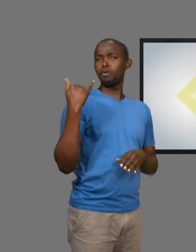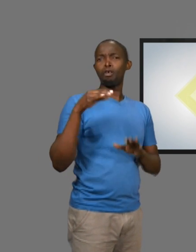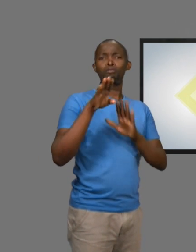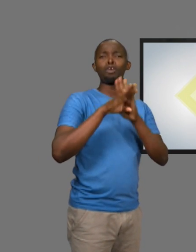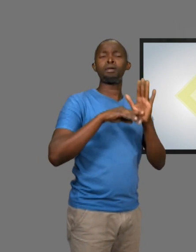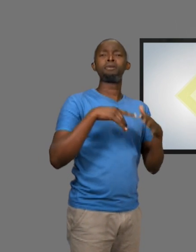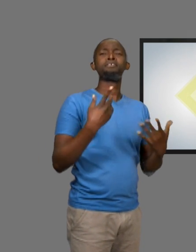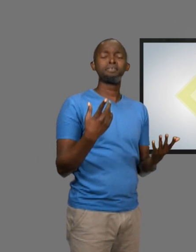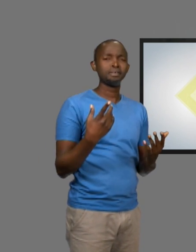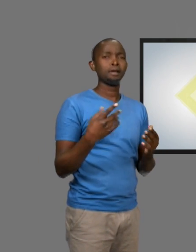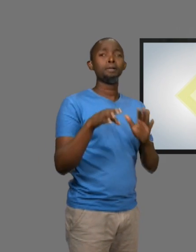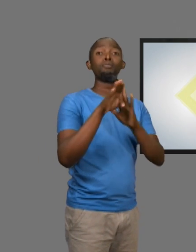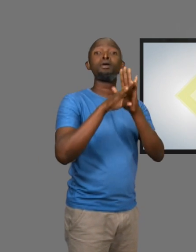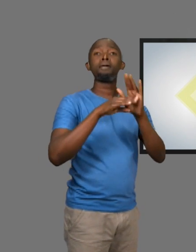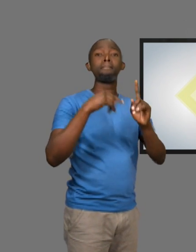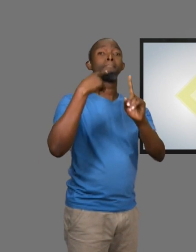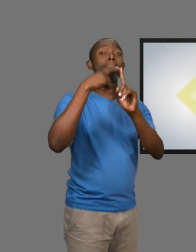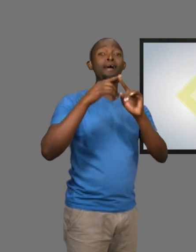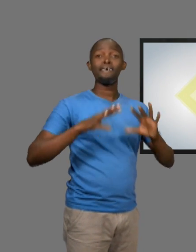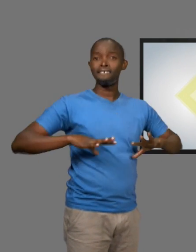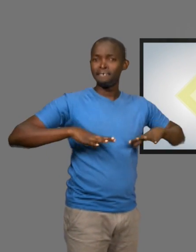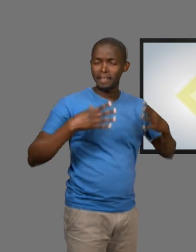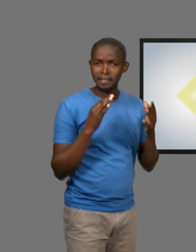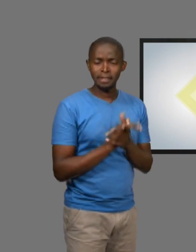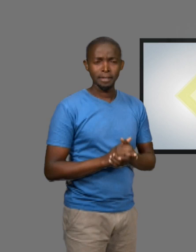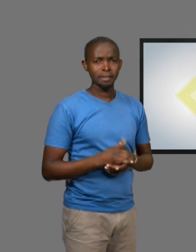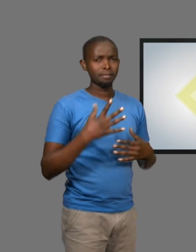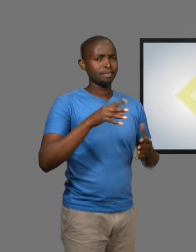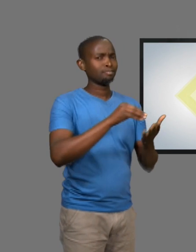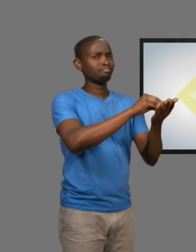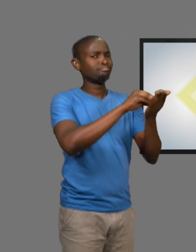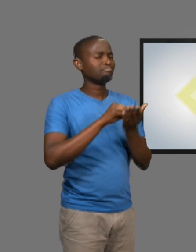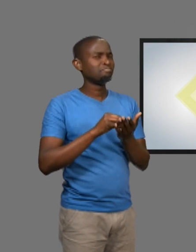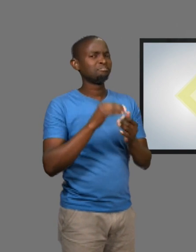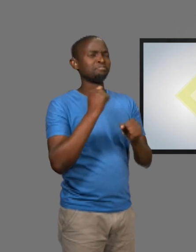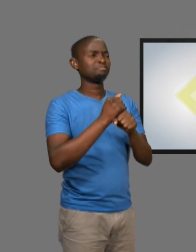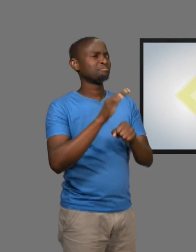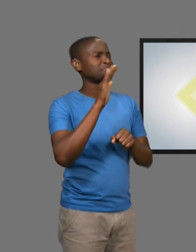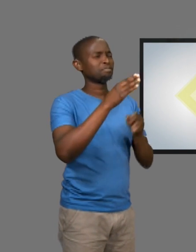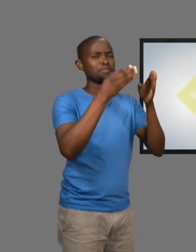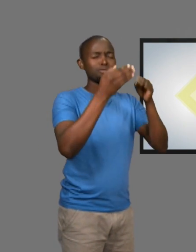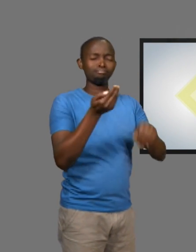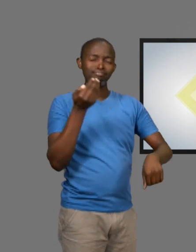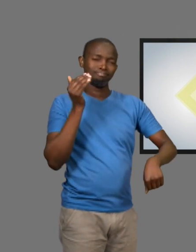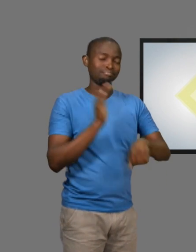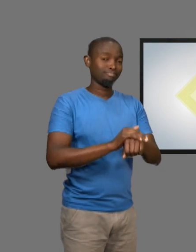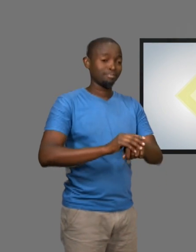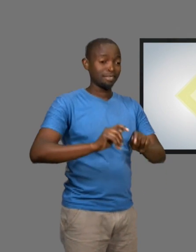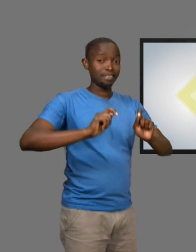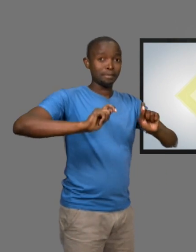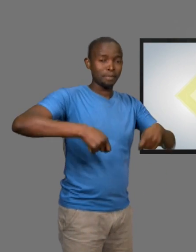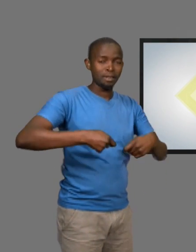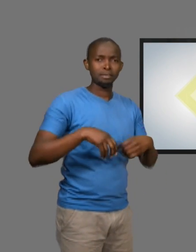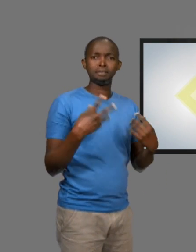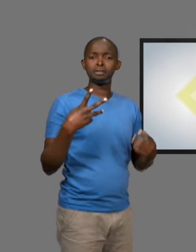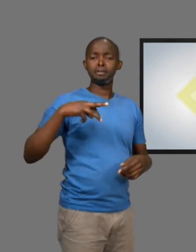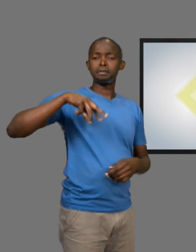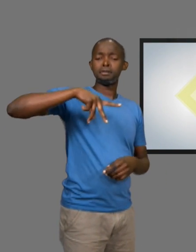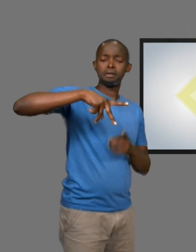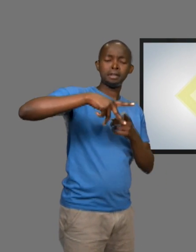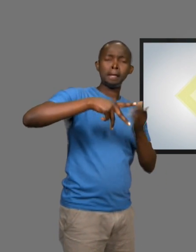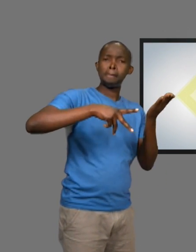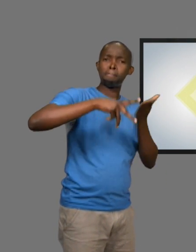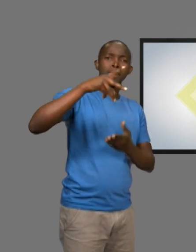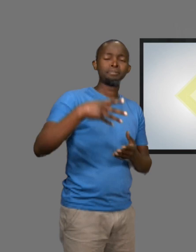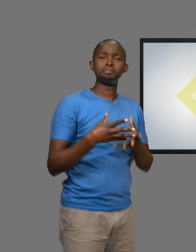Vimos no bloco anterior a rubrica Mais Vida, que trouxe o trabalho de um sapateiro que perdeu a perna